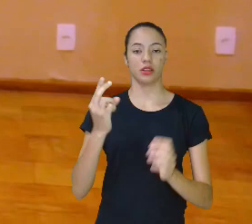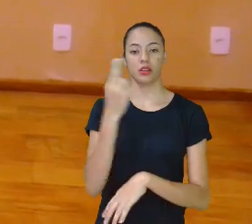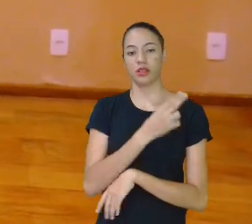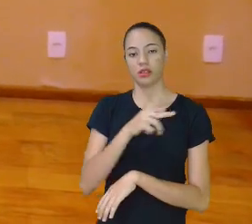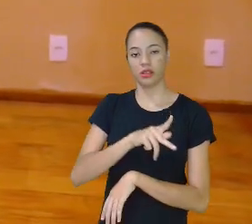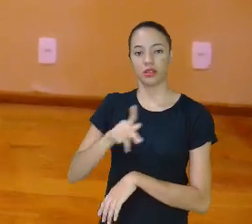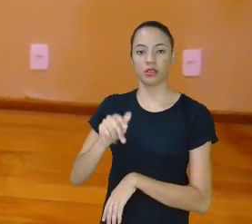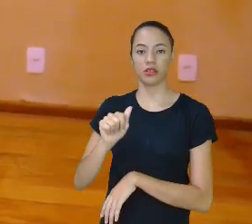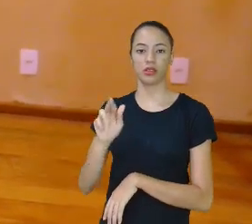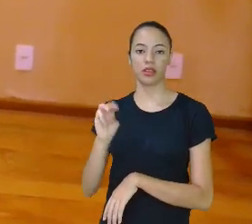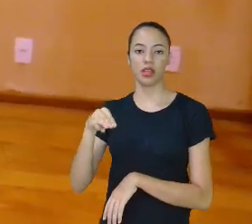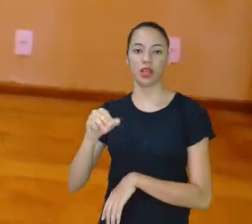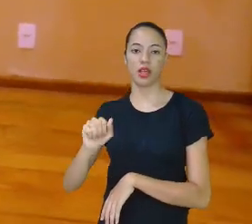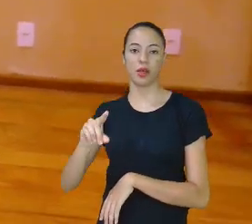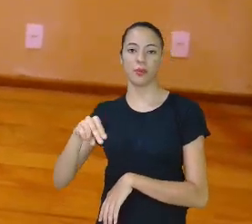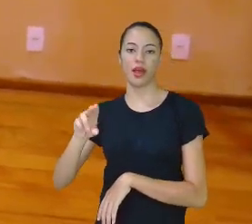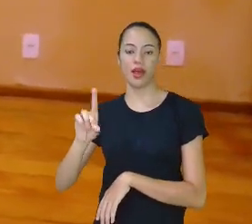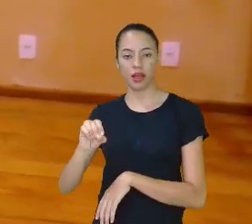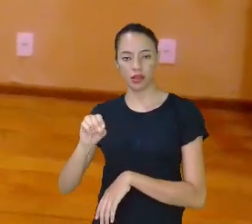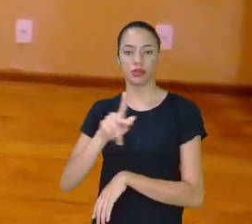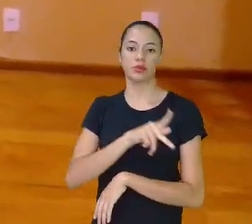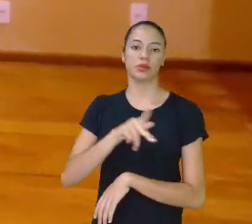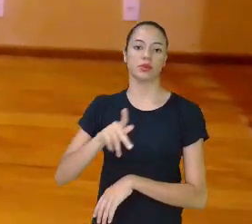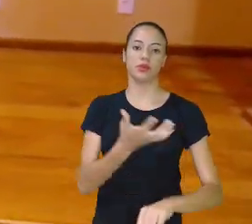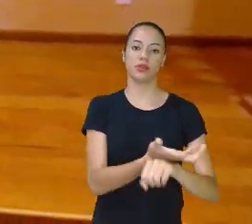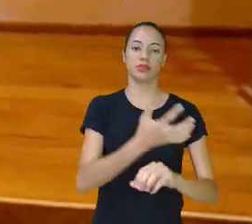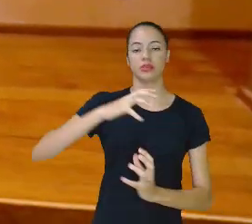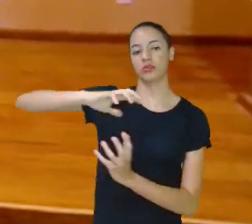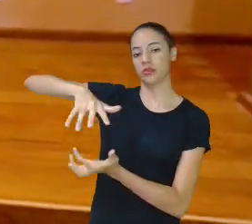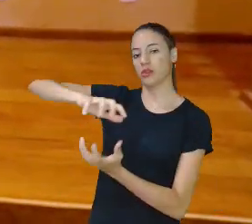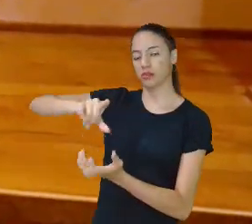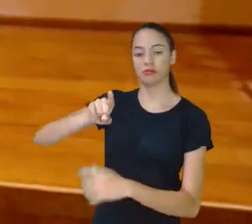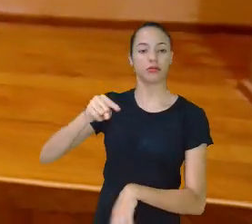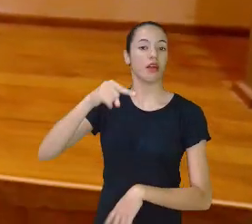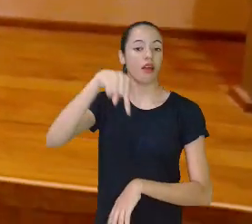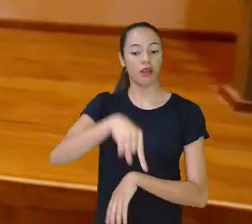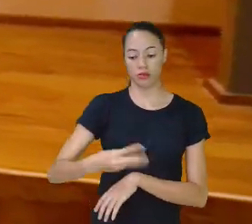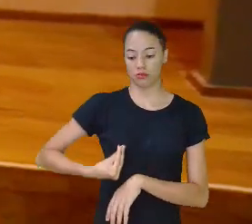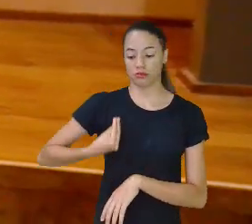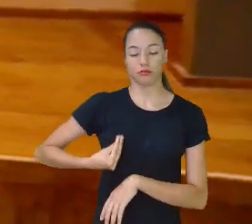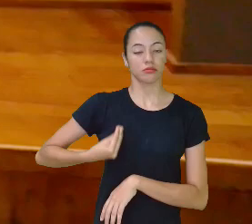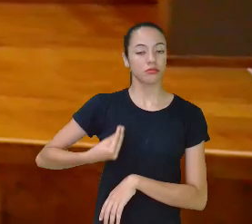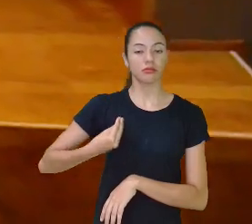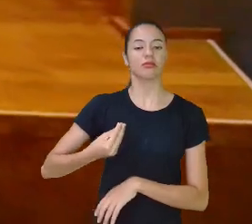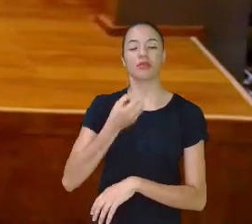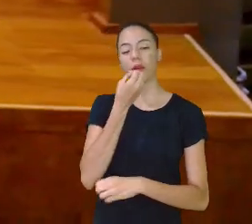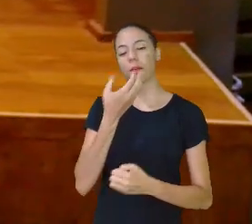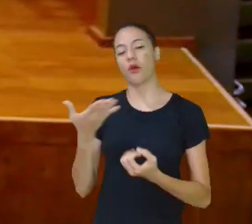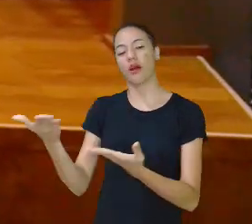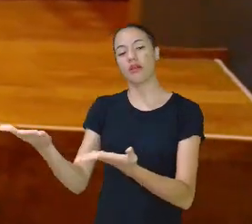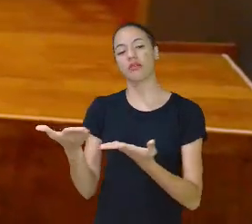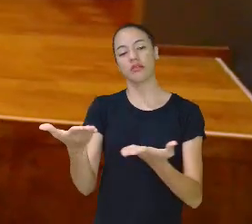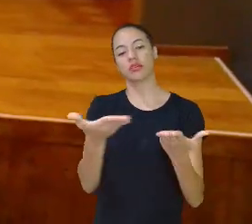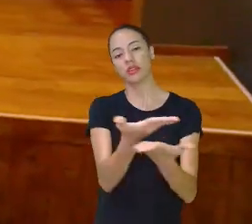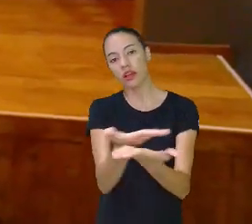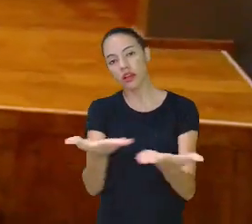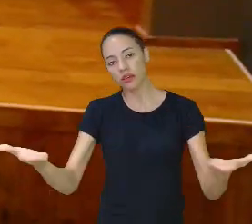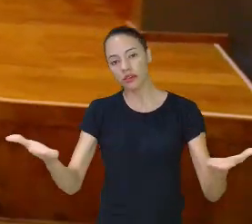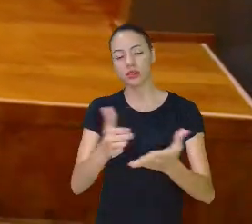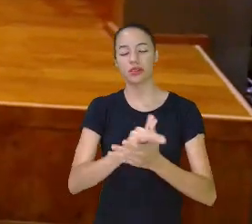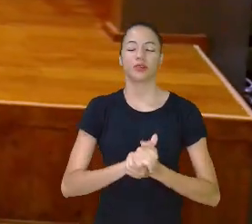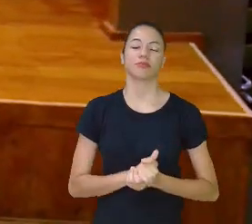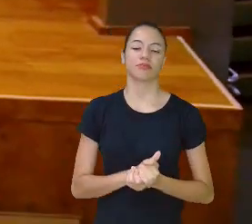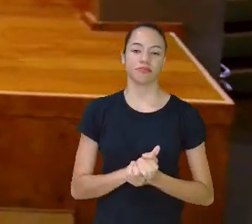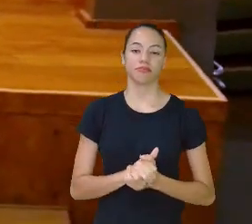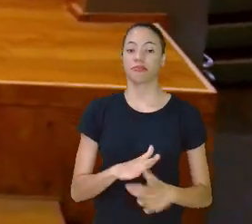professor Armando Pérez, sou professor de Geografia e estou aqui hoje dando boas-vindas a vocês para